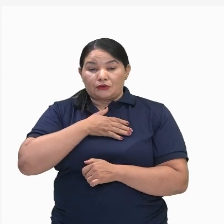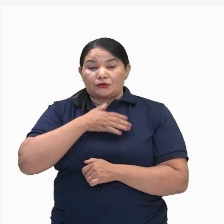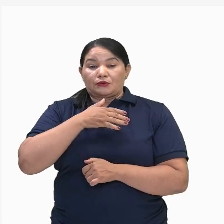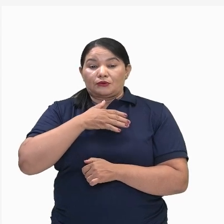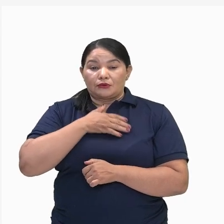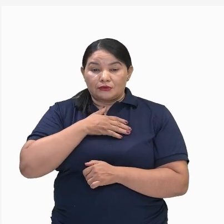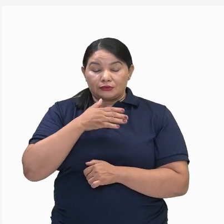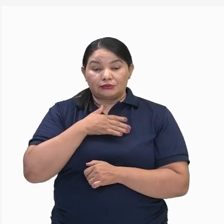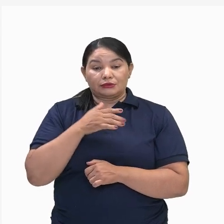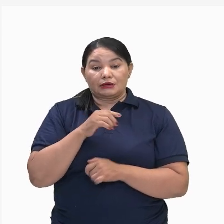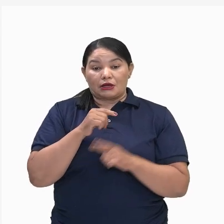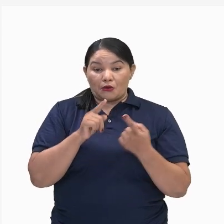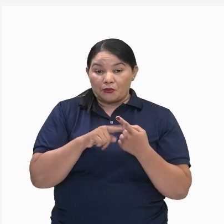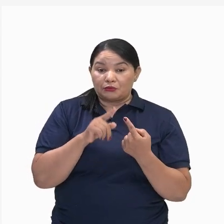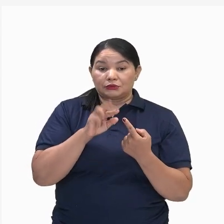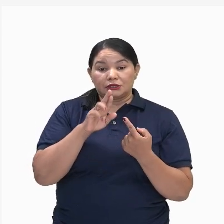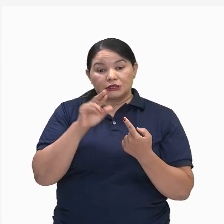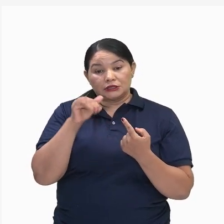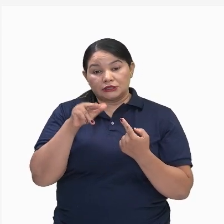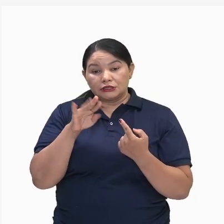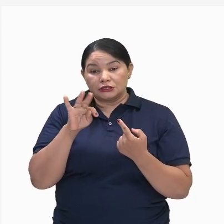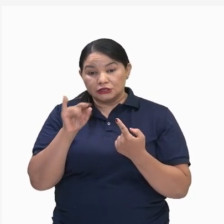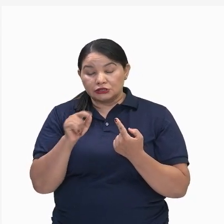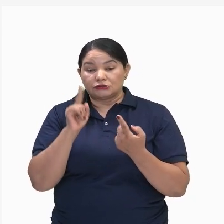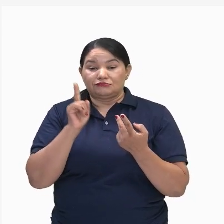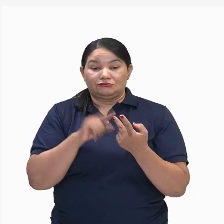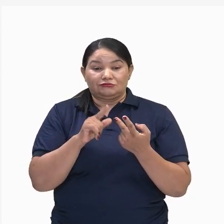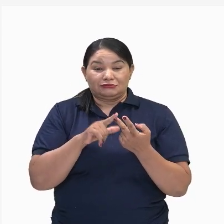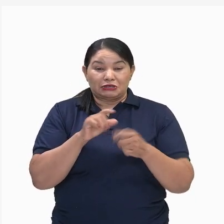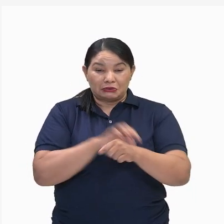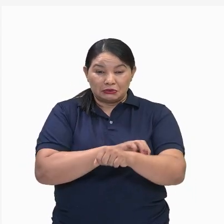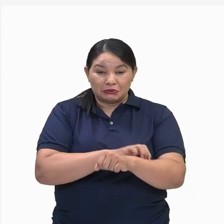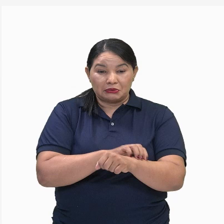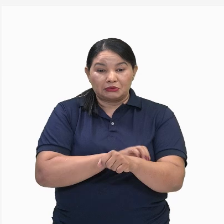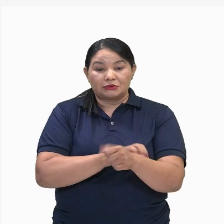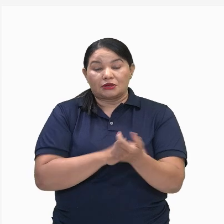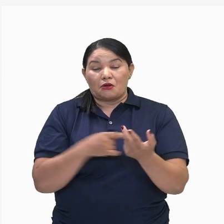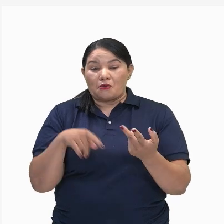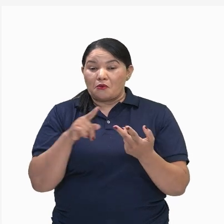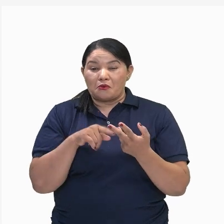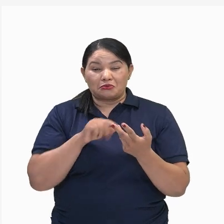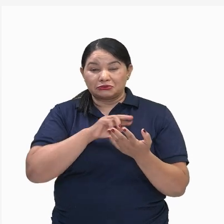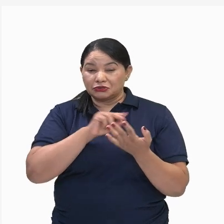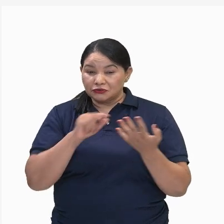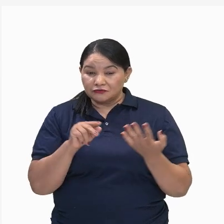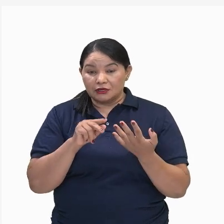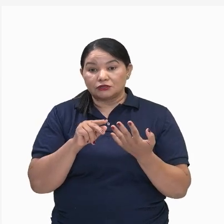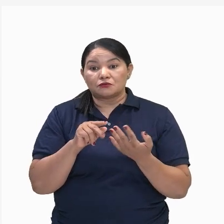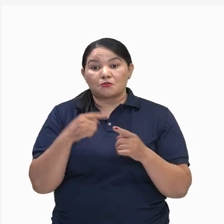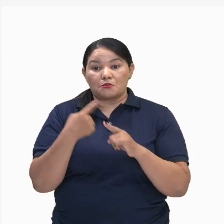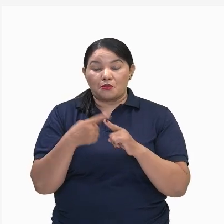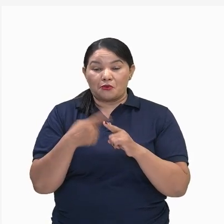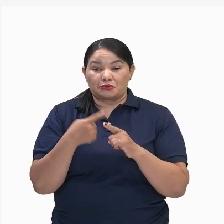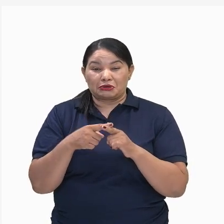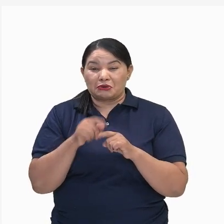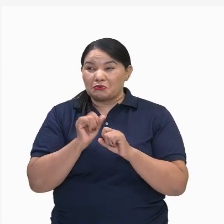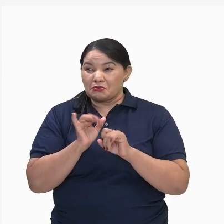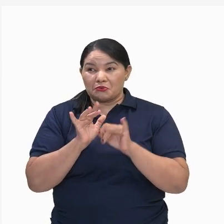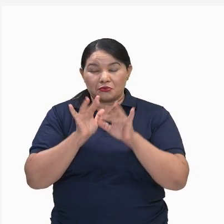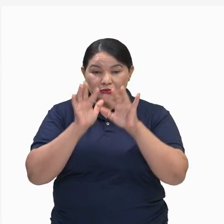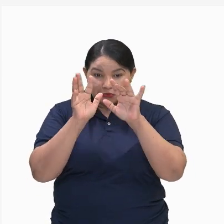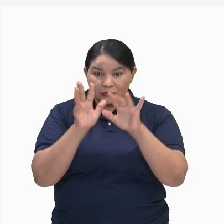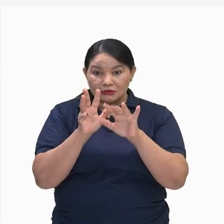rinite alérgica, bronquite e asma, provocados pelo gás carbônico liberado. Então, só da gente olhar aí para